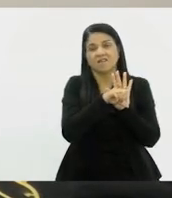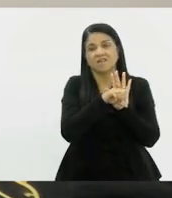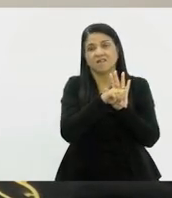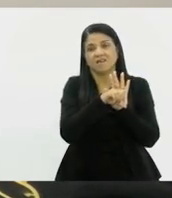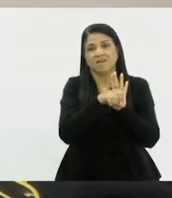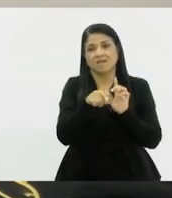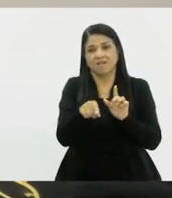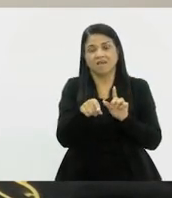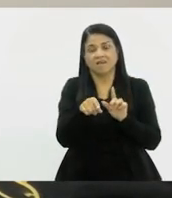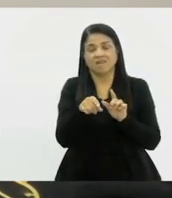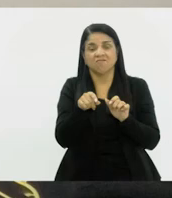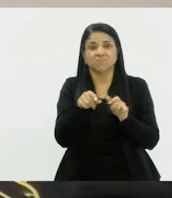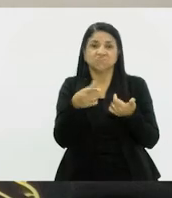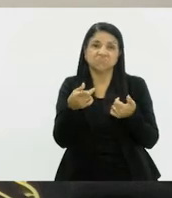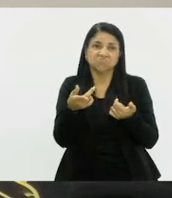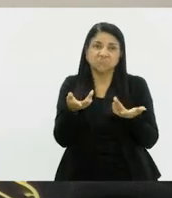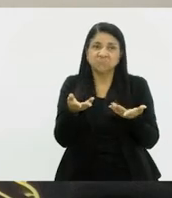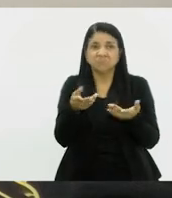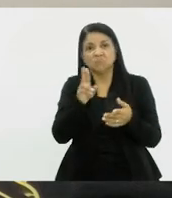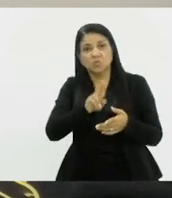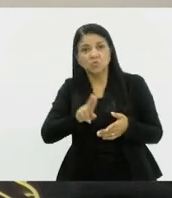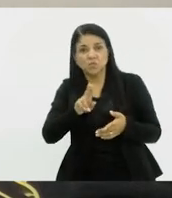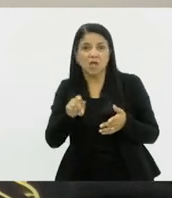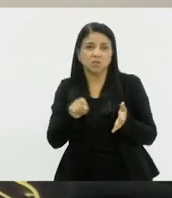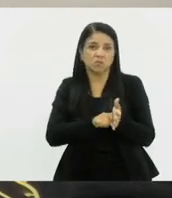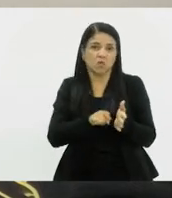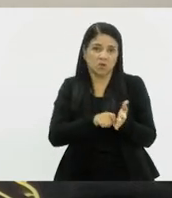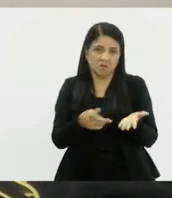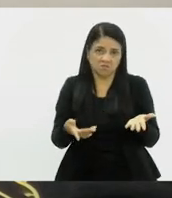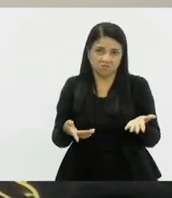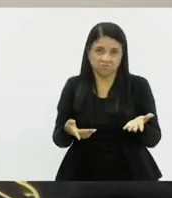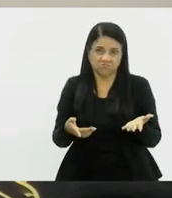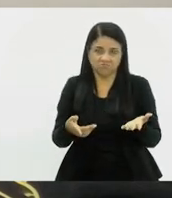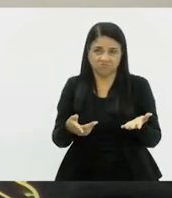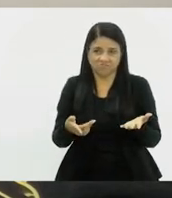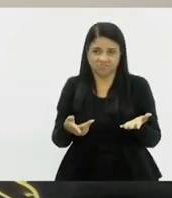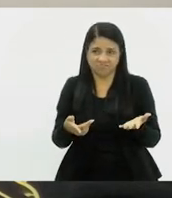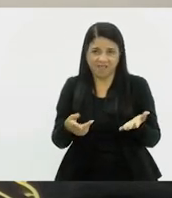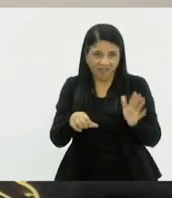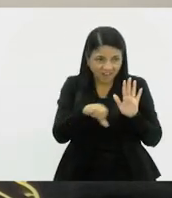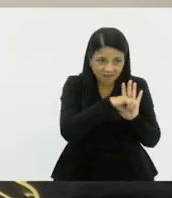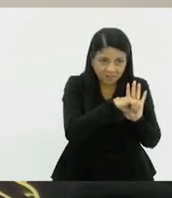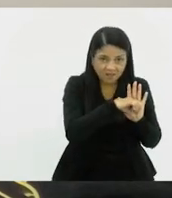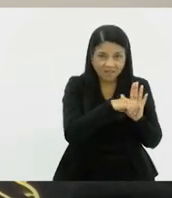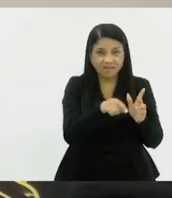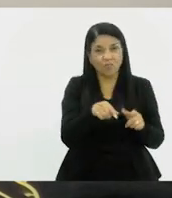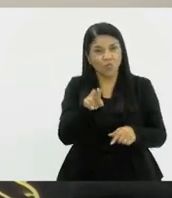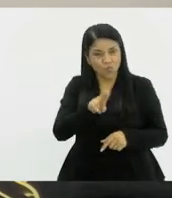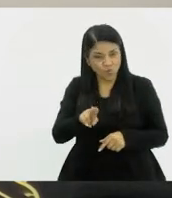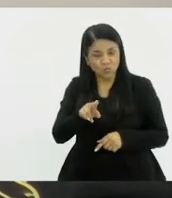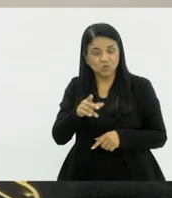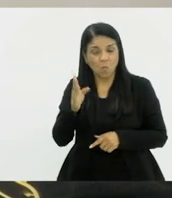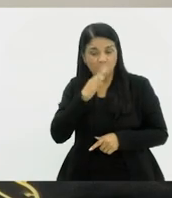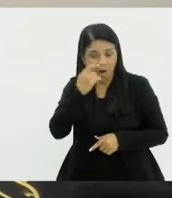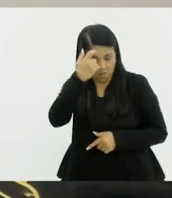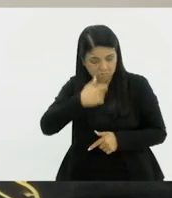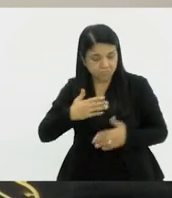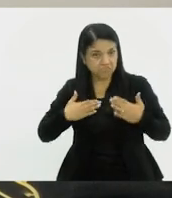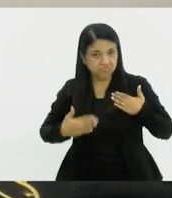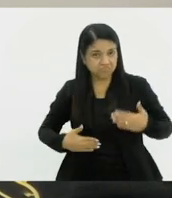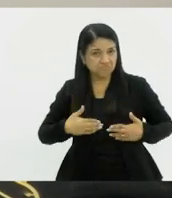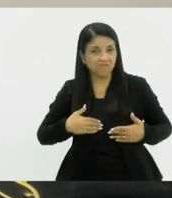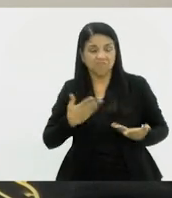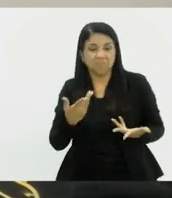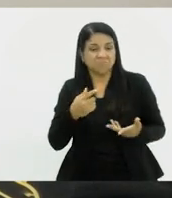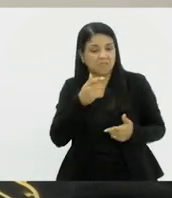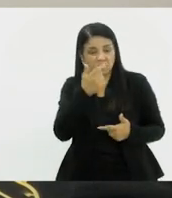Faça pelo fato de eh eh usar alguma droga porque ainda que esse uso possa lhe fazer mal ninguém tem nada a ver